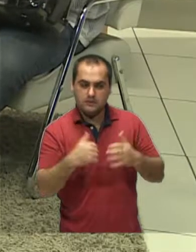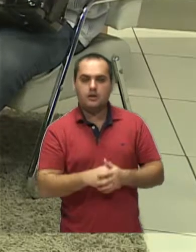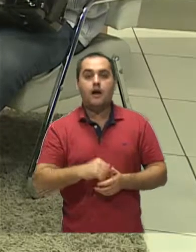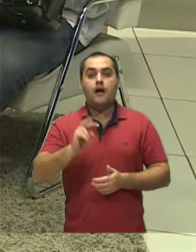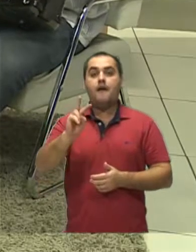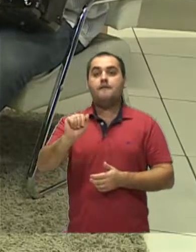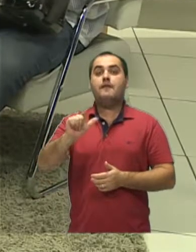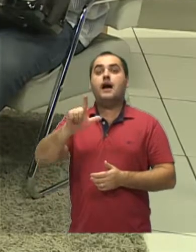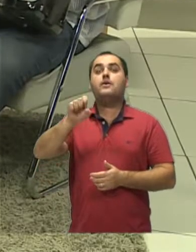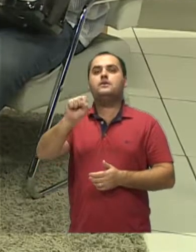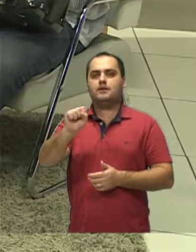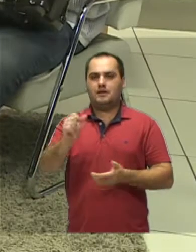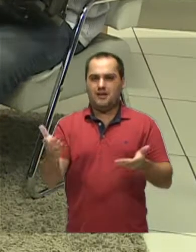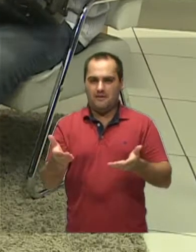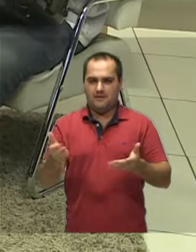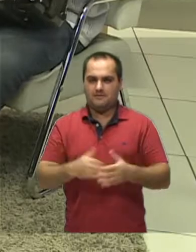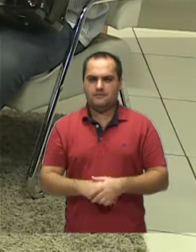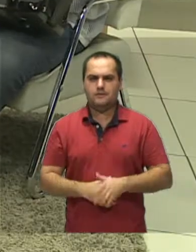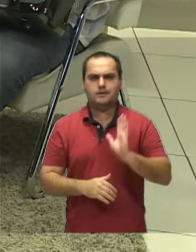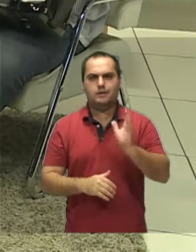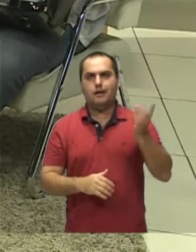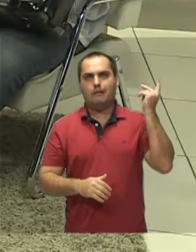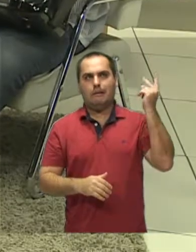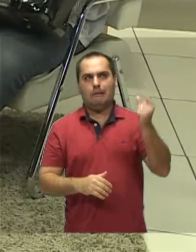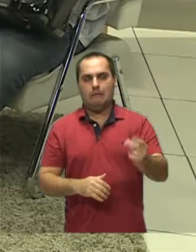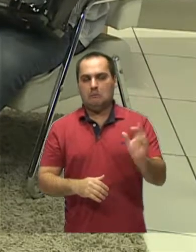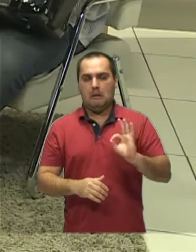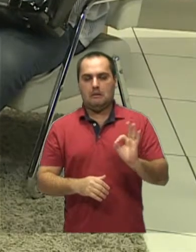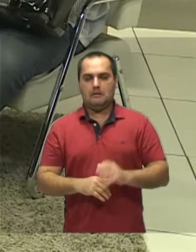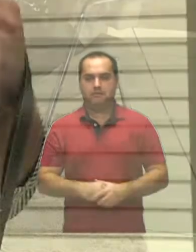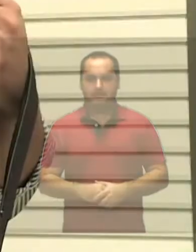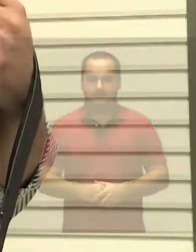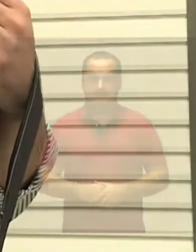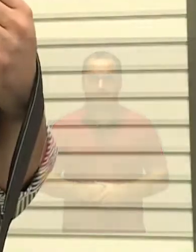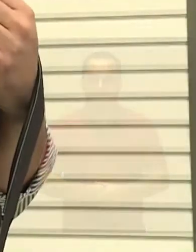então. Essa faz tempo que eu não toco.